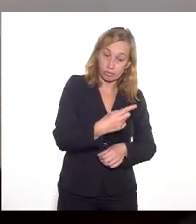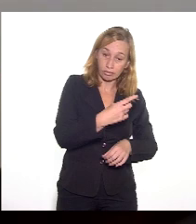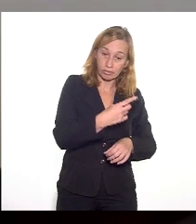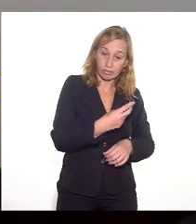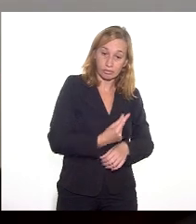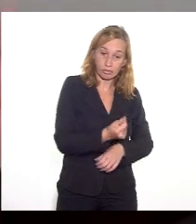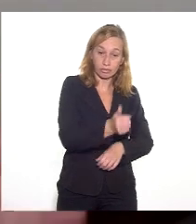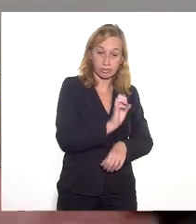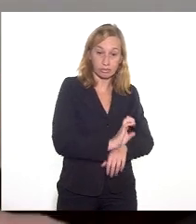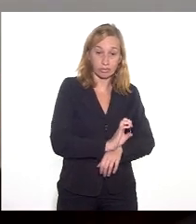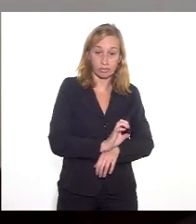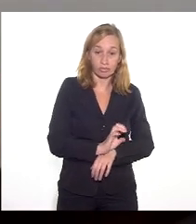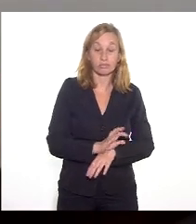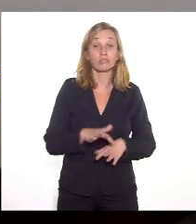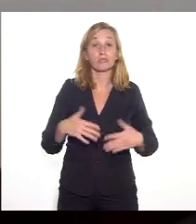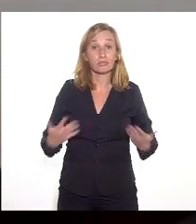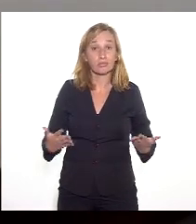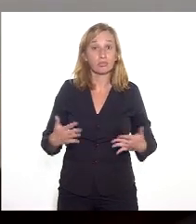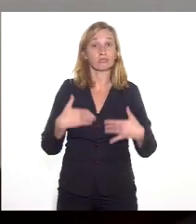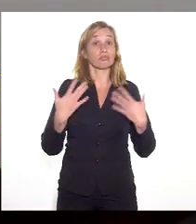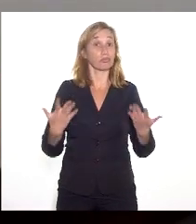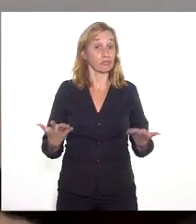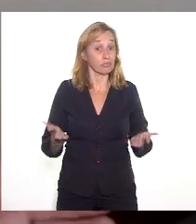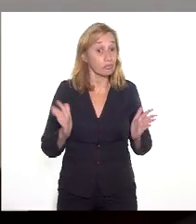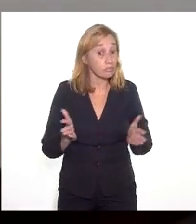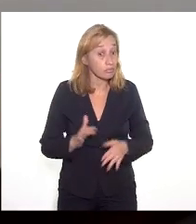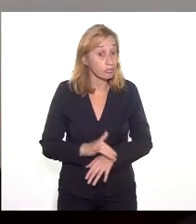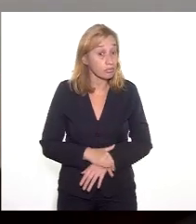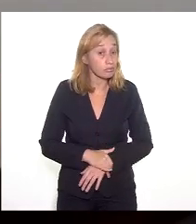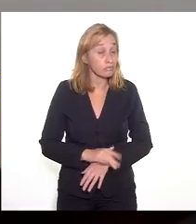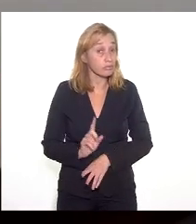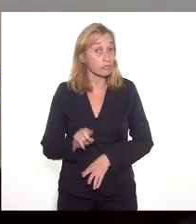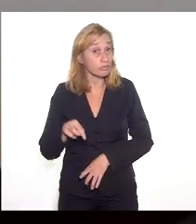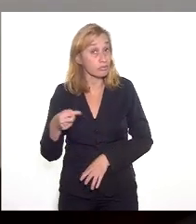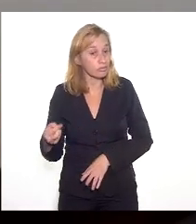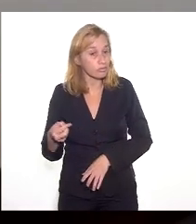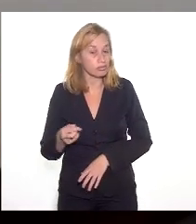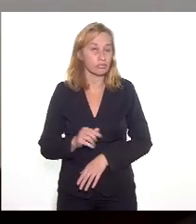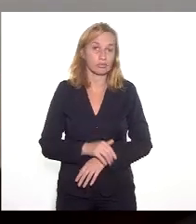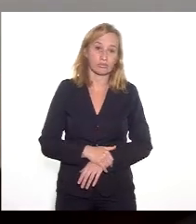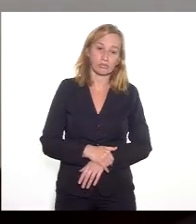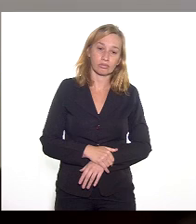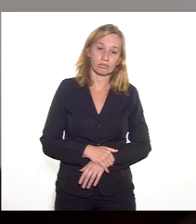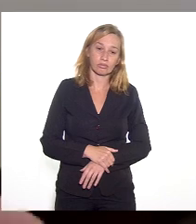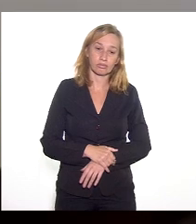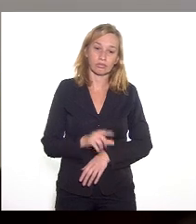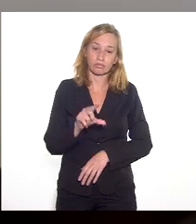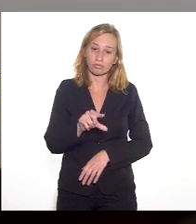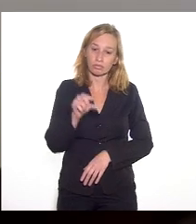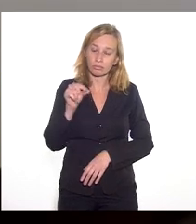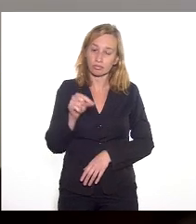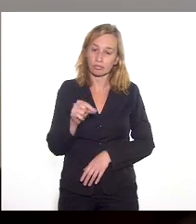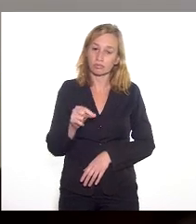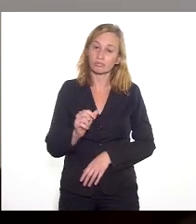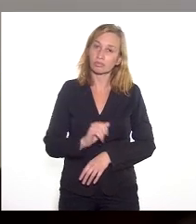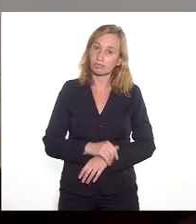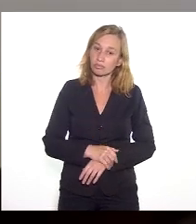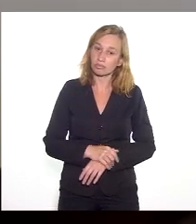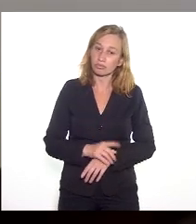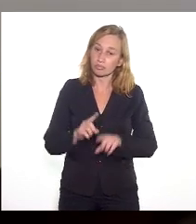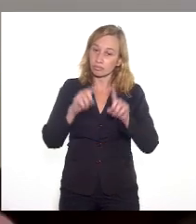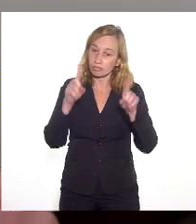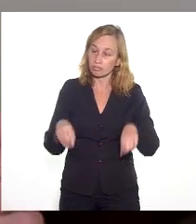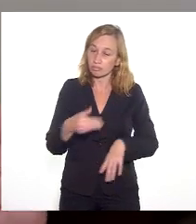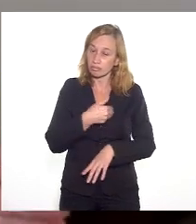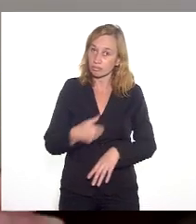enfim. E qual não foi a surpresa após a decisão de boa-fé dos